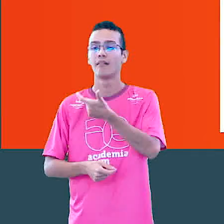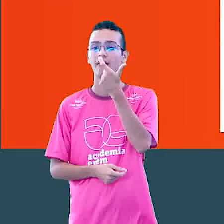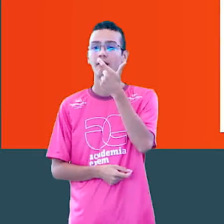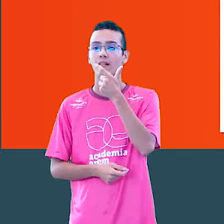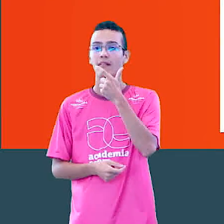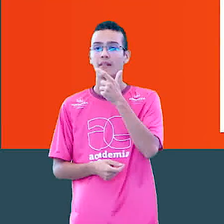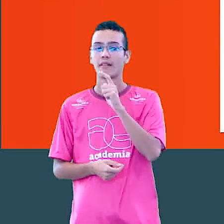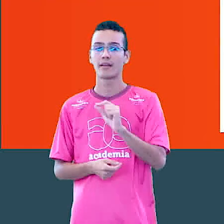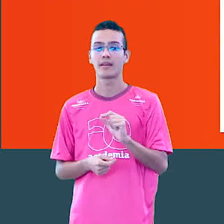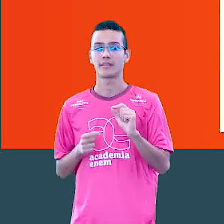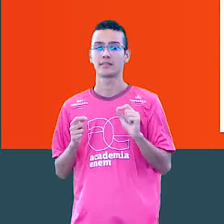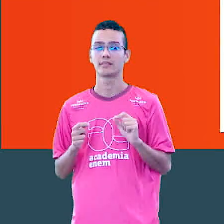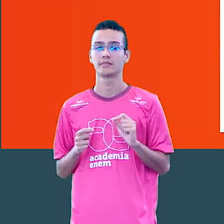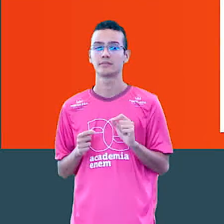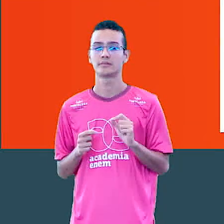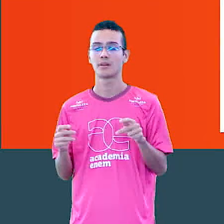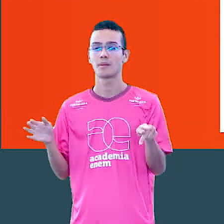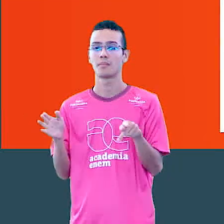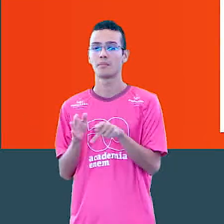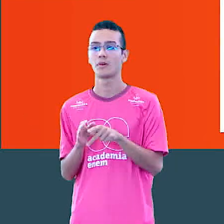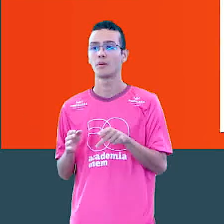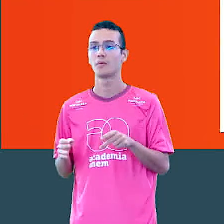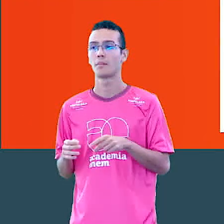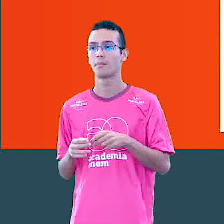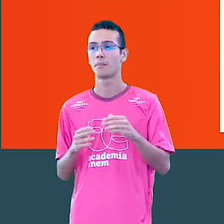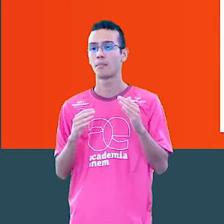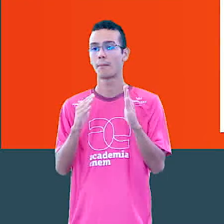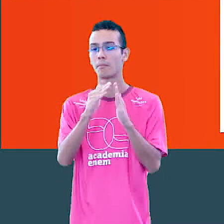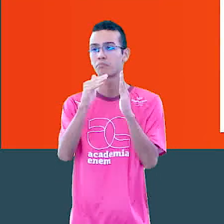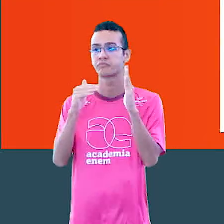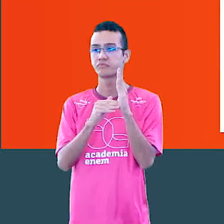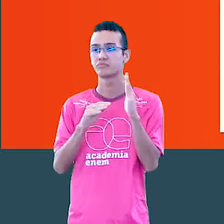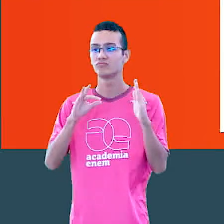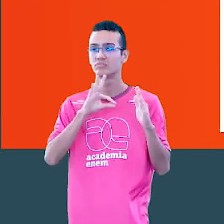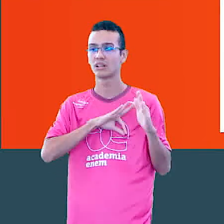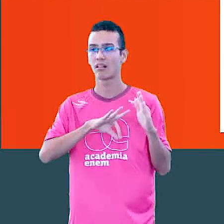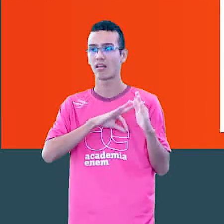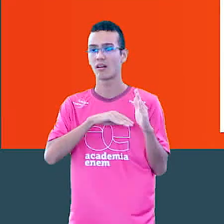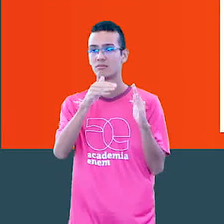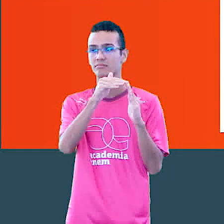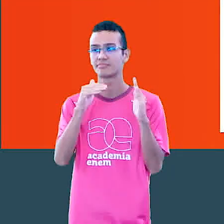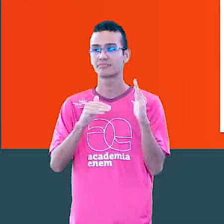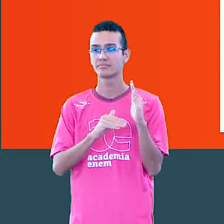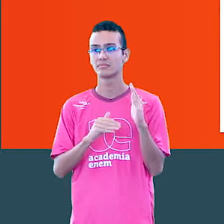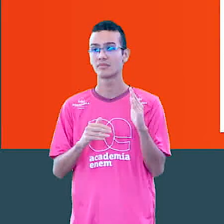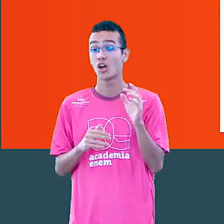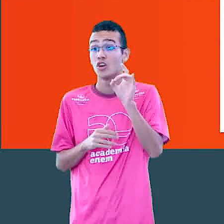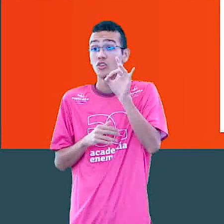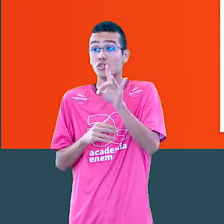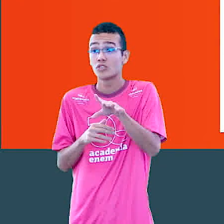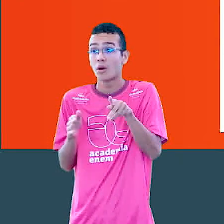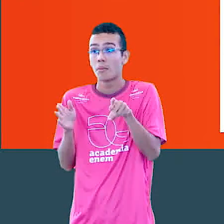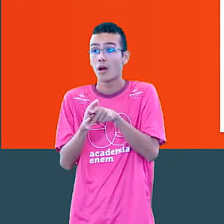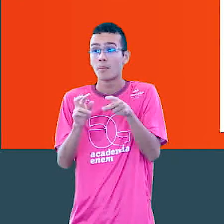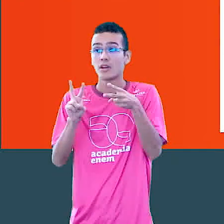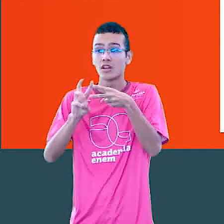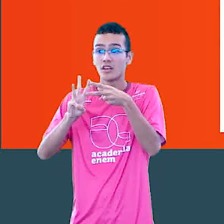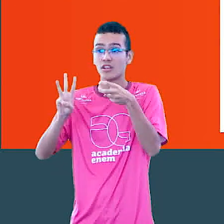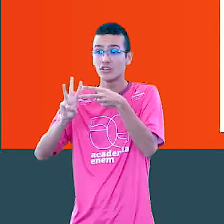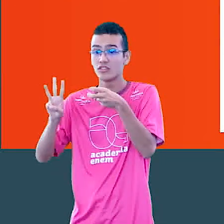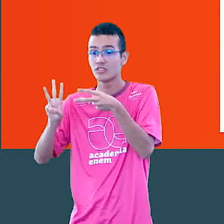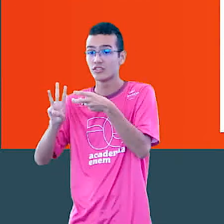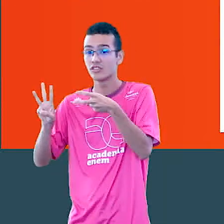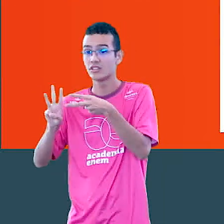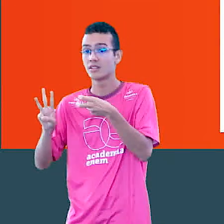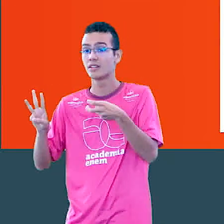é baixa renda e só vale para indígena e quilombolas,